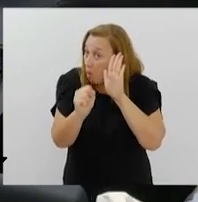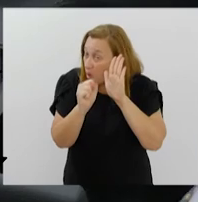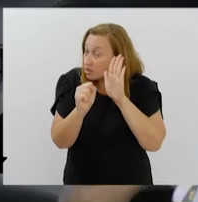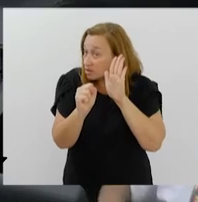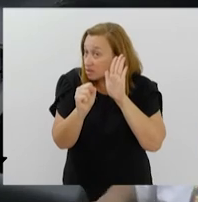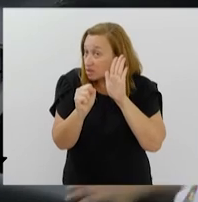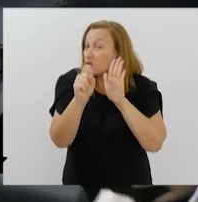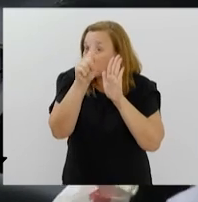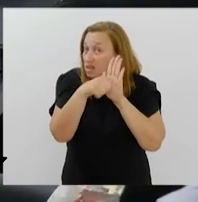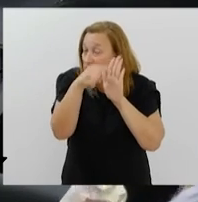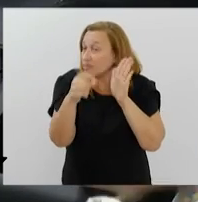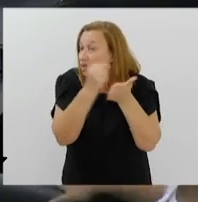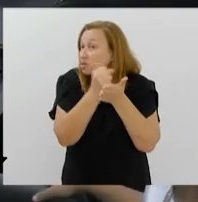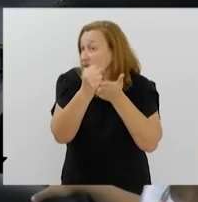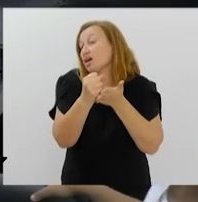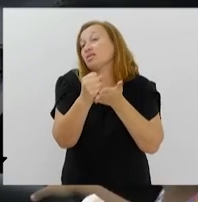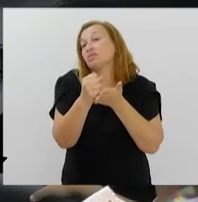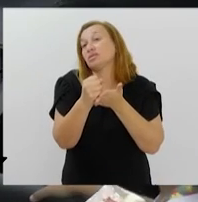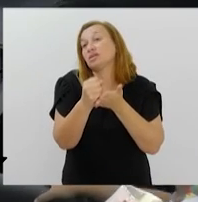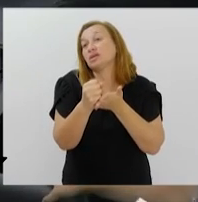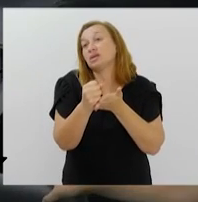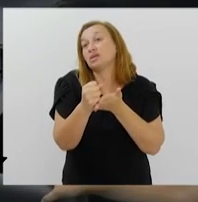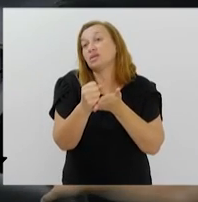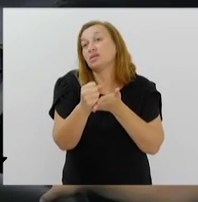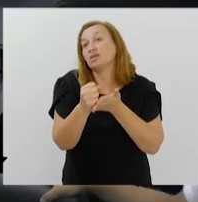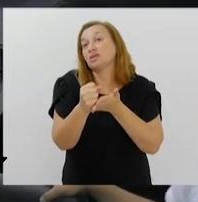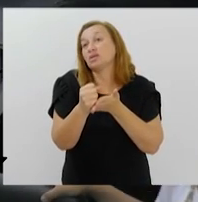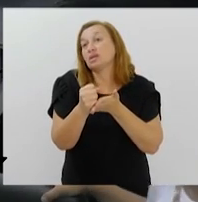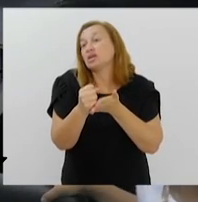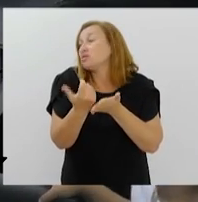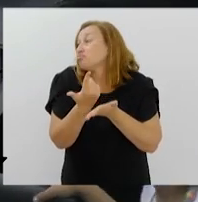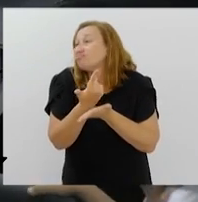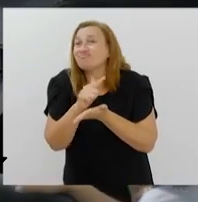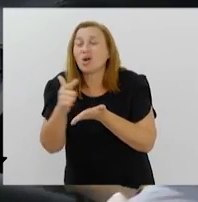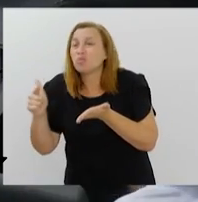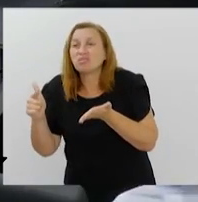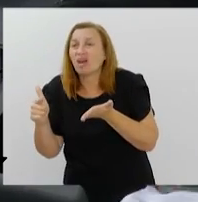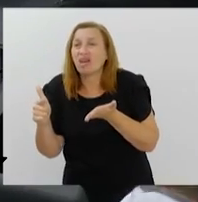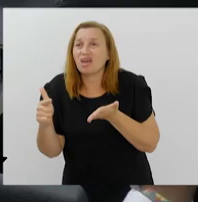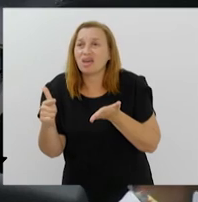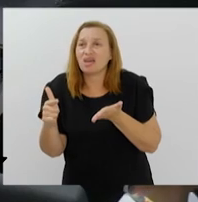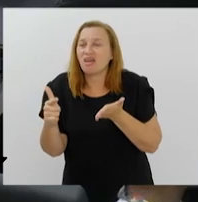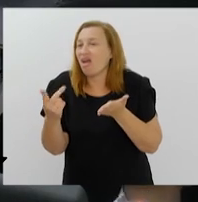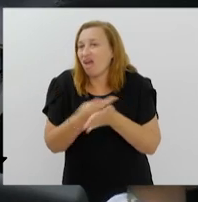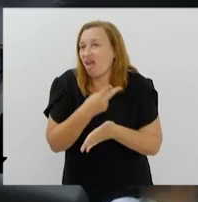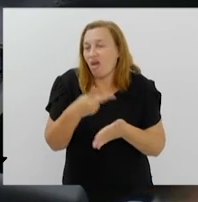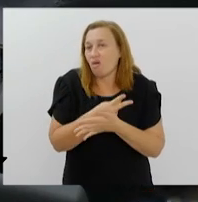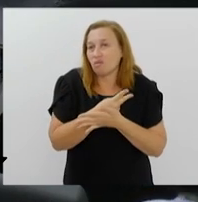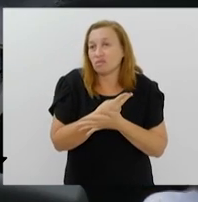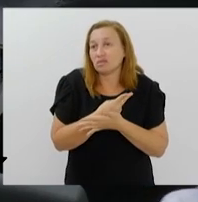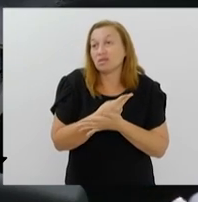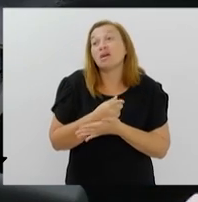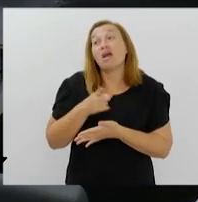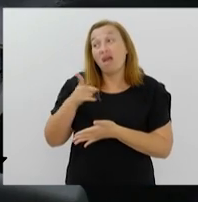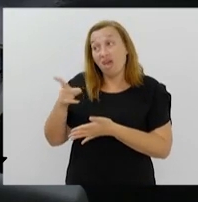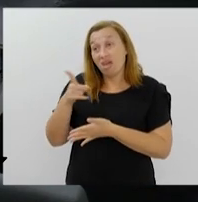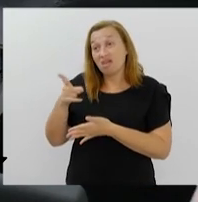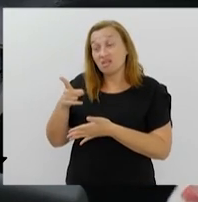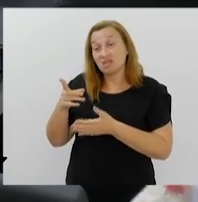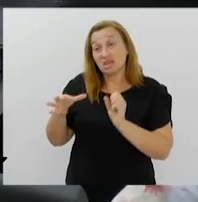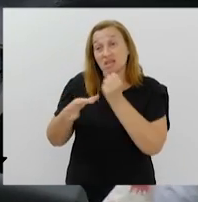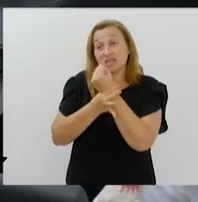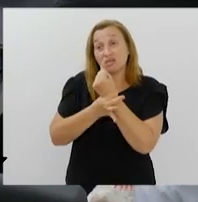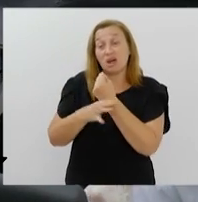contra o cancelamento em contrato de adesão de forma unilateral então não tem ilegalidade não tem e é nisso que eles se valem porque a